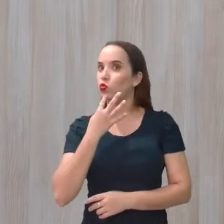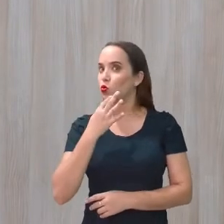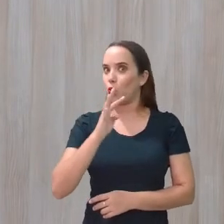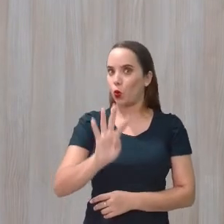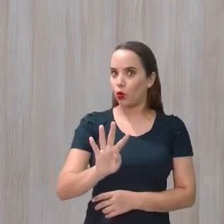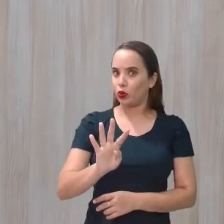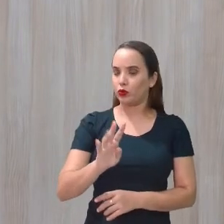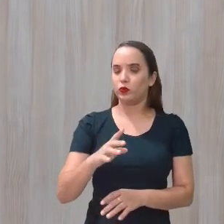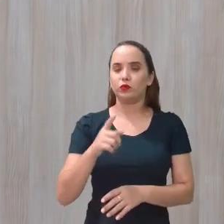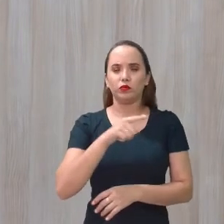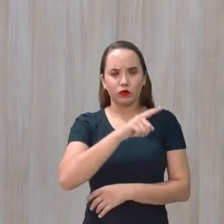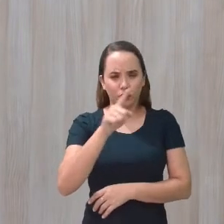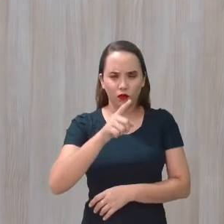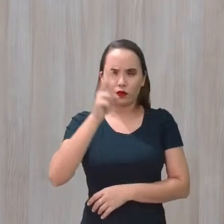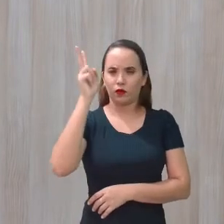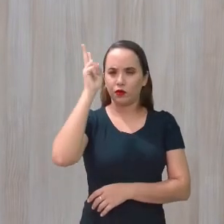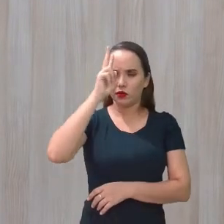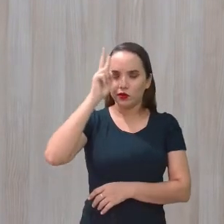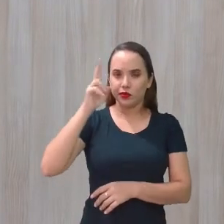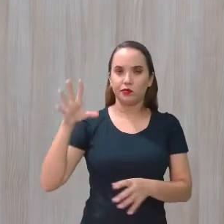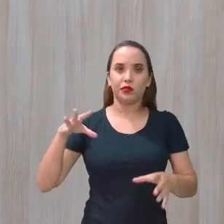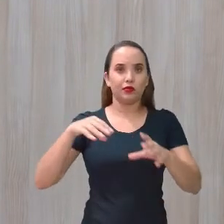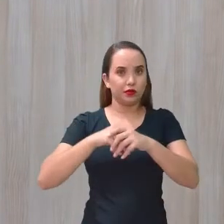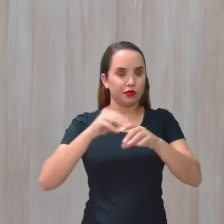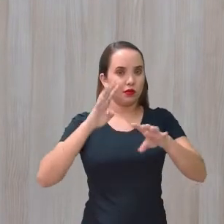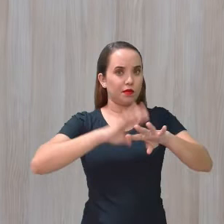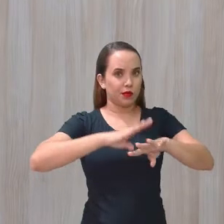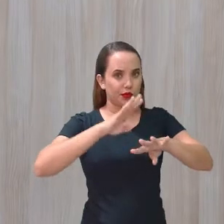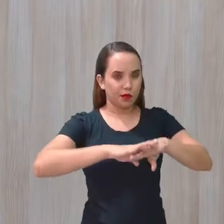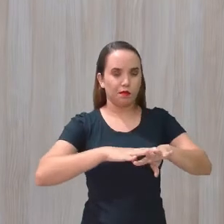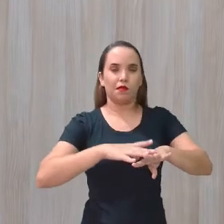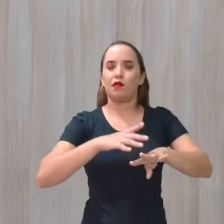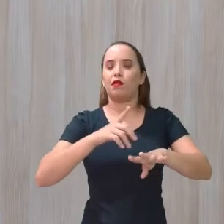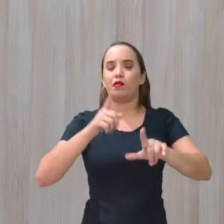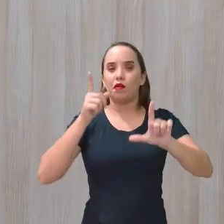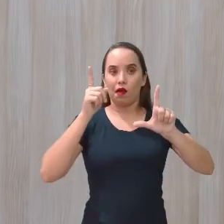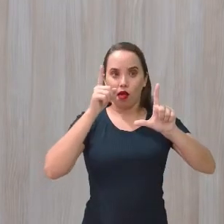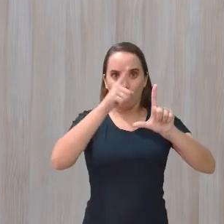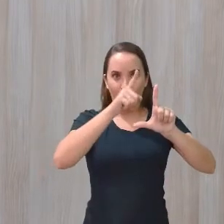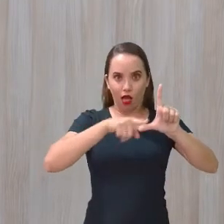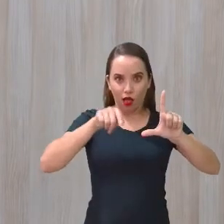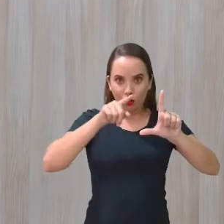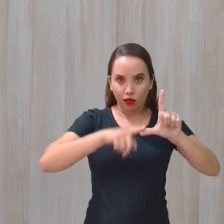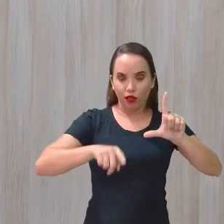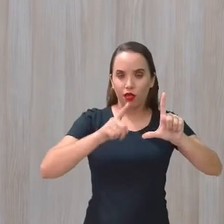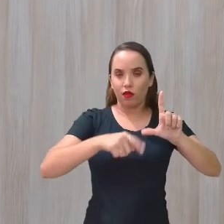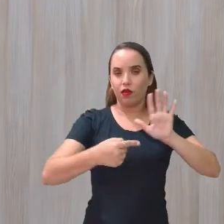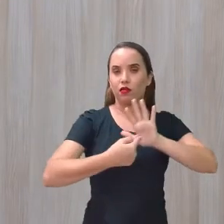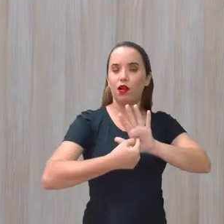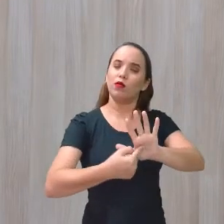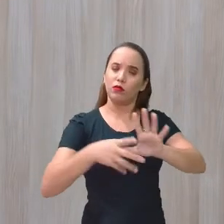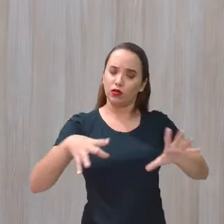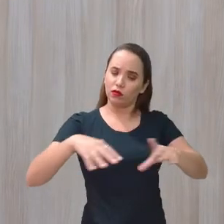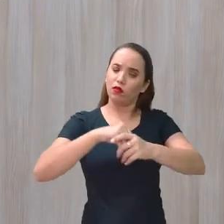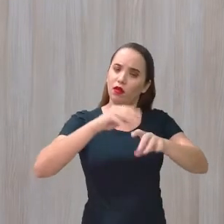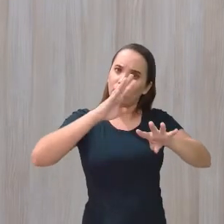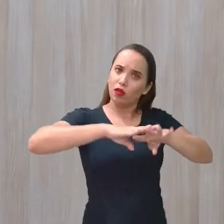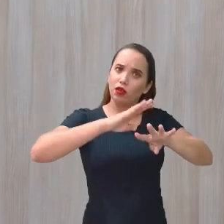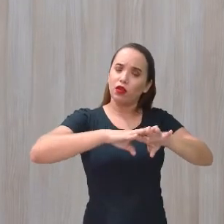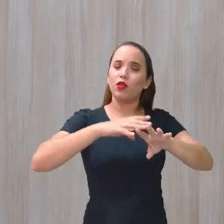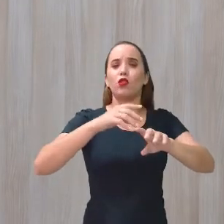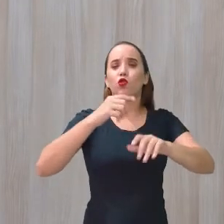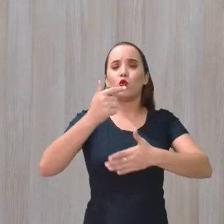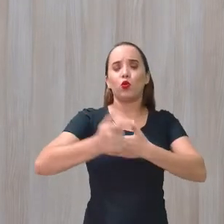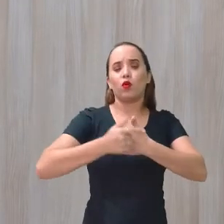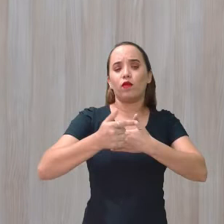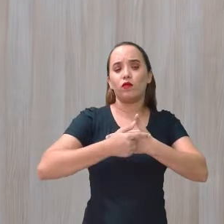as letras aparecem na matemática com a função de ocupar o lugar de uma informação desconhecida. Então, se